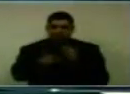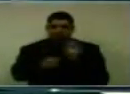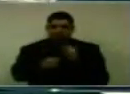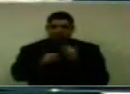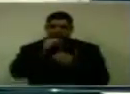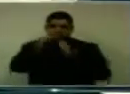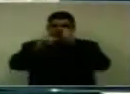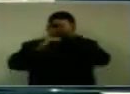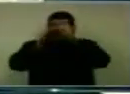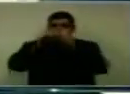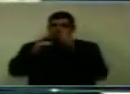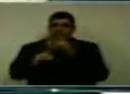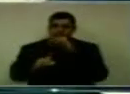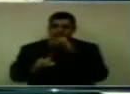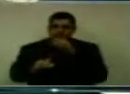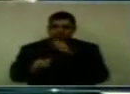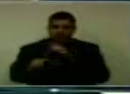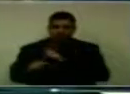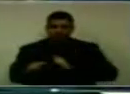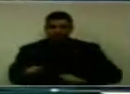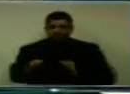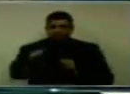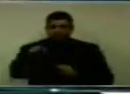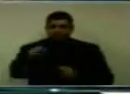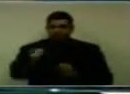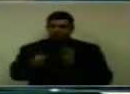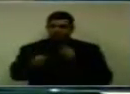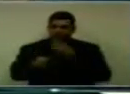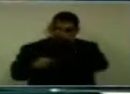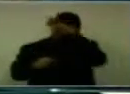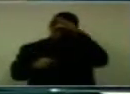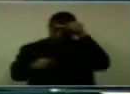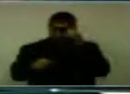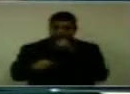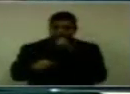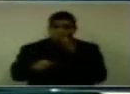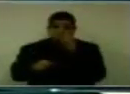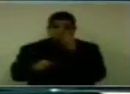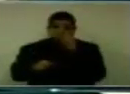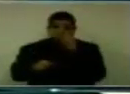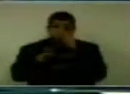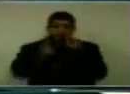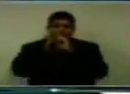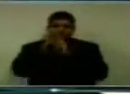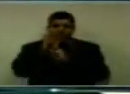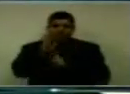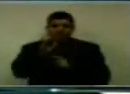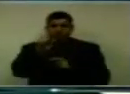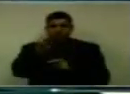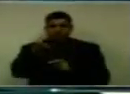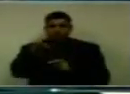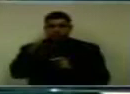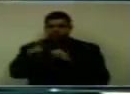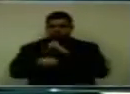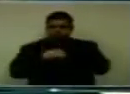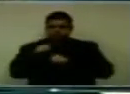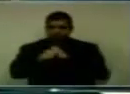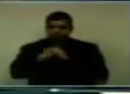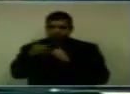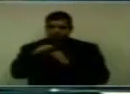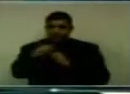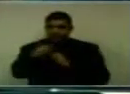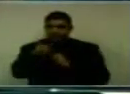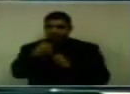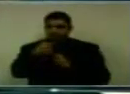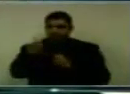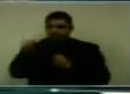de avanço na questão do esgotamento sanitário em Manaus. O relatório da Arsan de 2010,